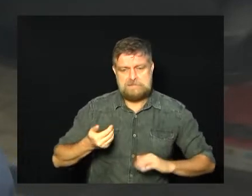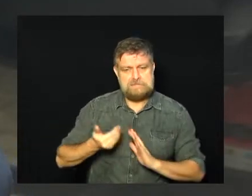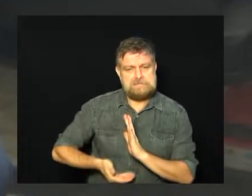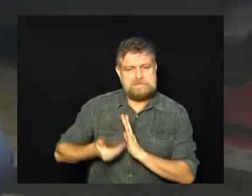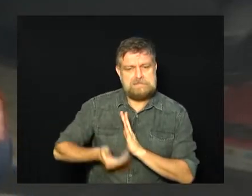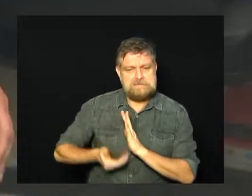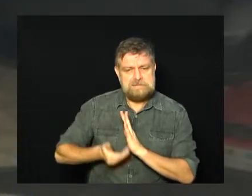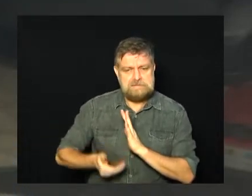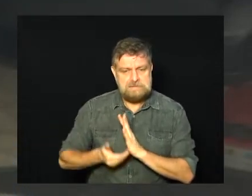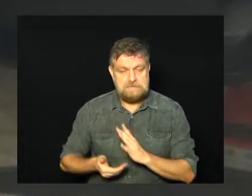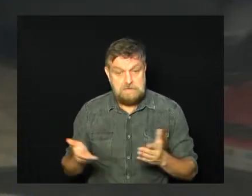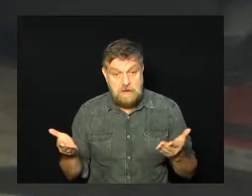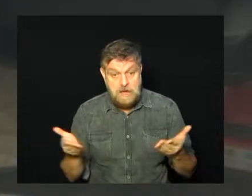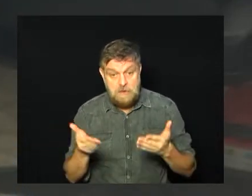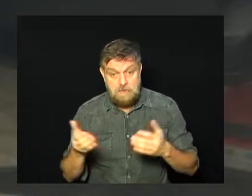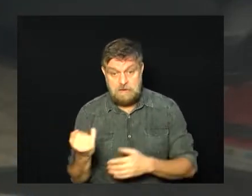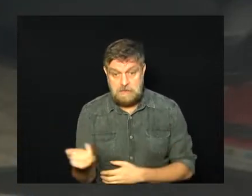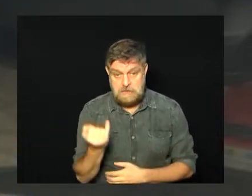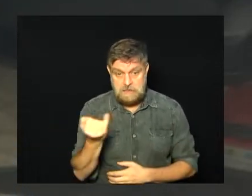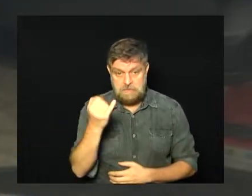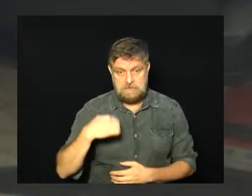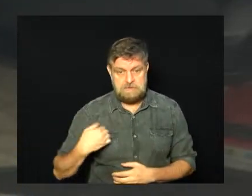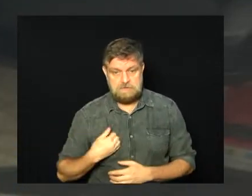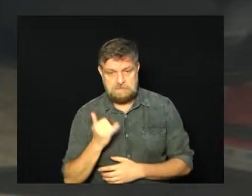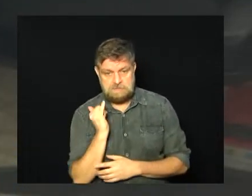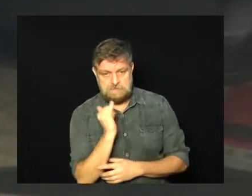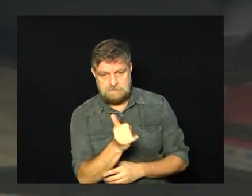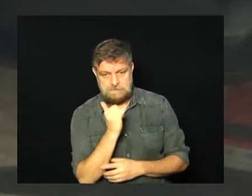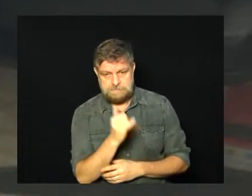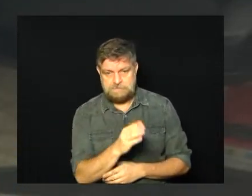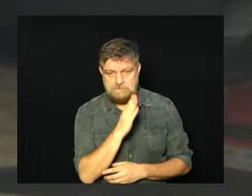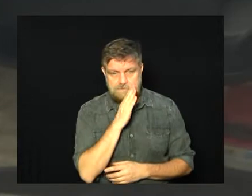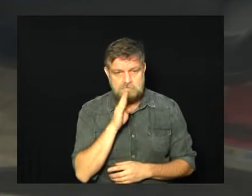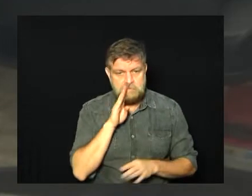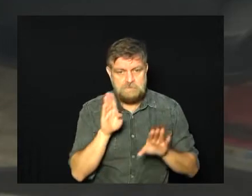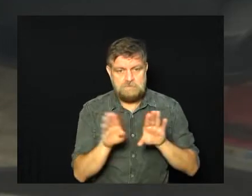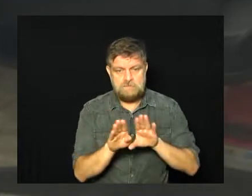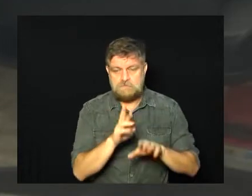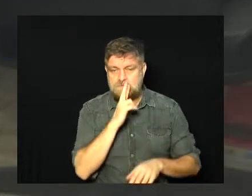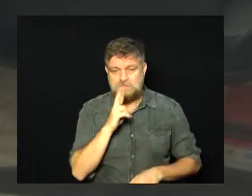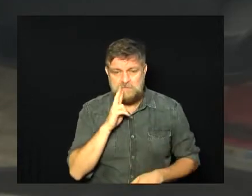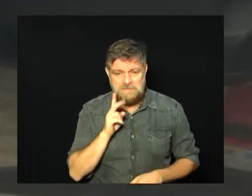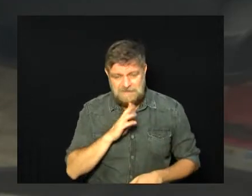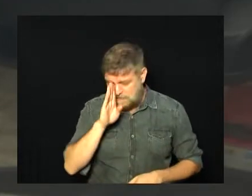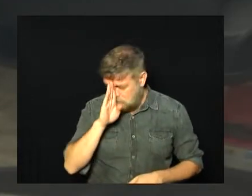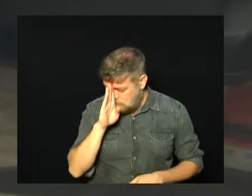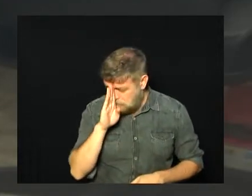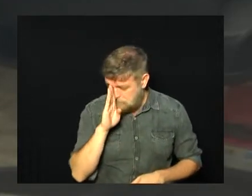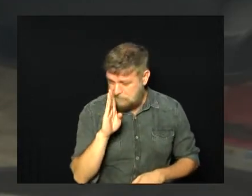para a gente é extremamente importante, a gente está falando aí que o setor de bares e restaurantes é o maior envolvido e o maior